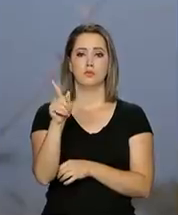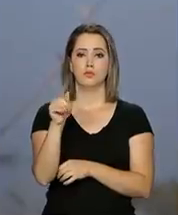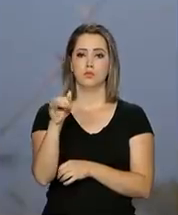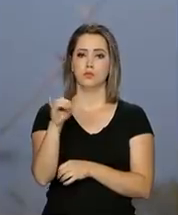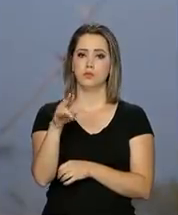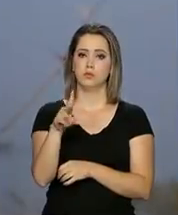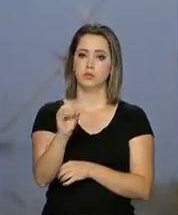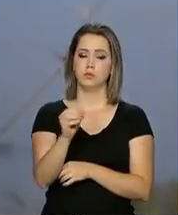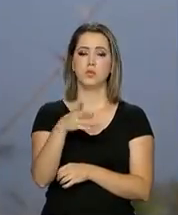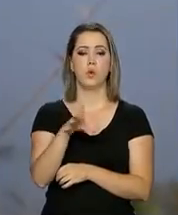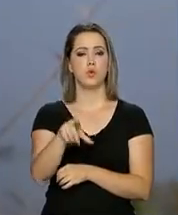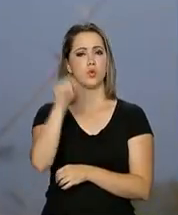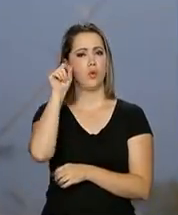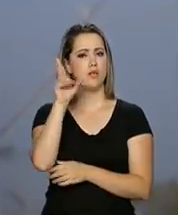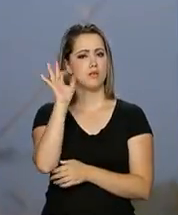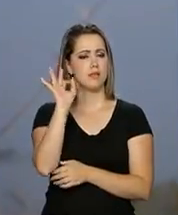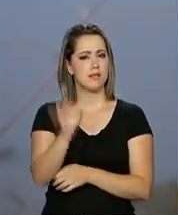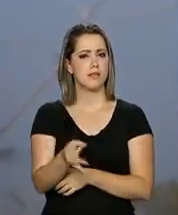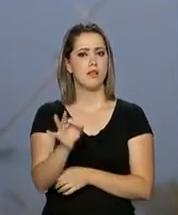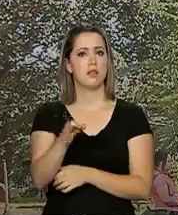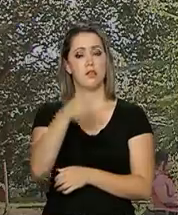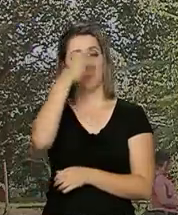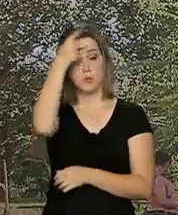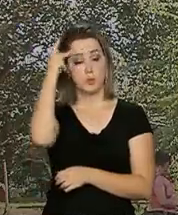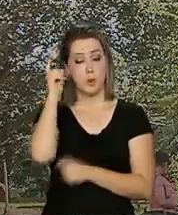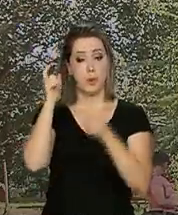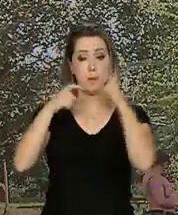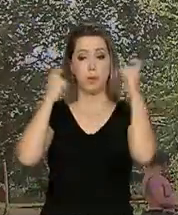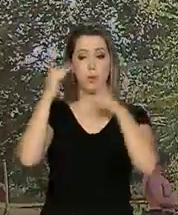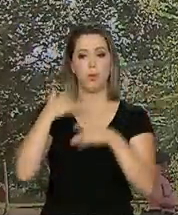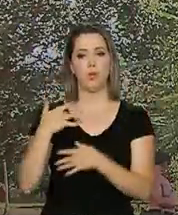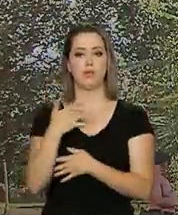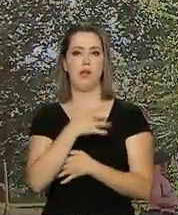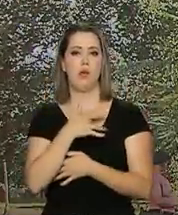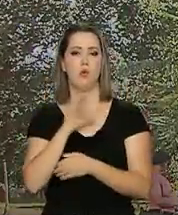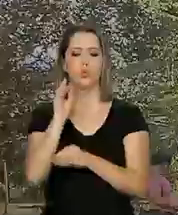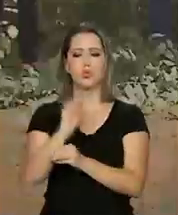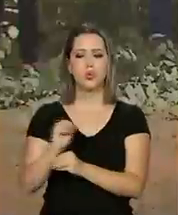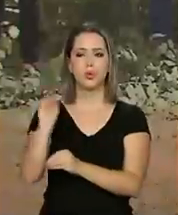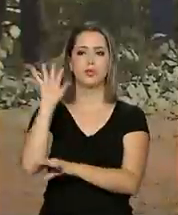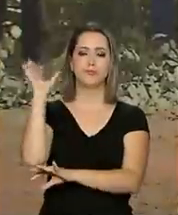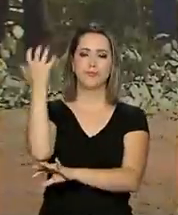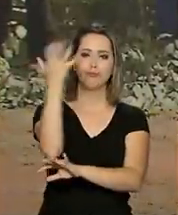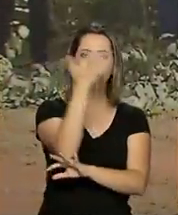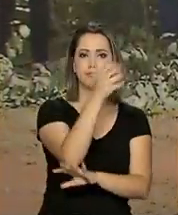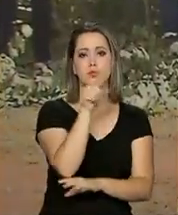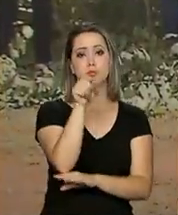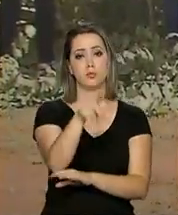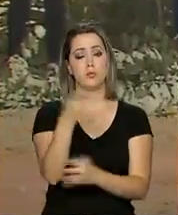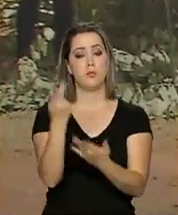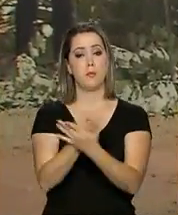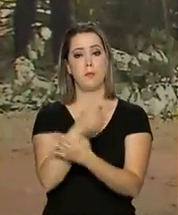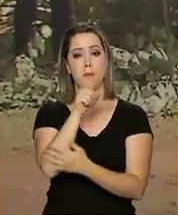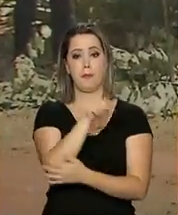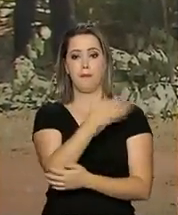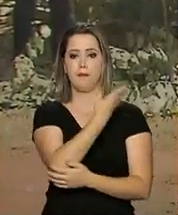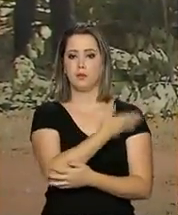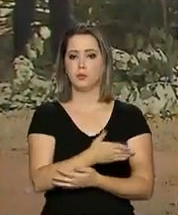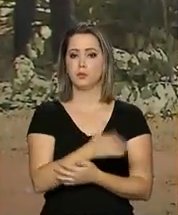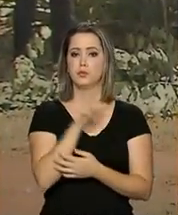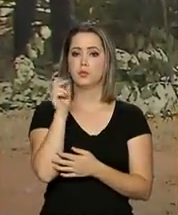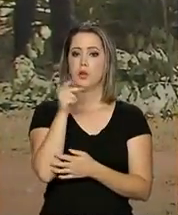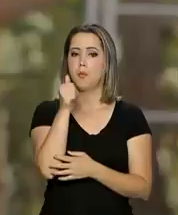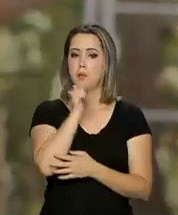para quem se preocupa com a saúde do próprio corpo e a preservação do meio ambiente como é o caso de a